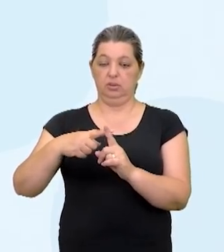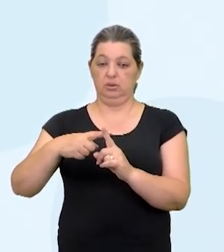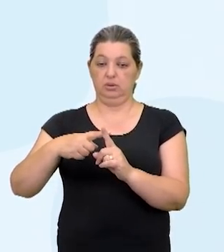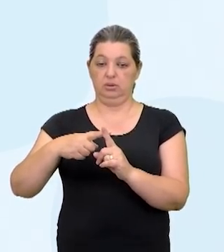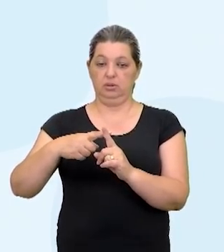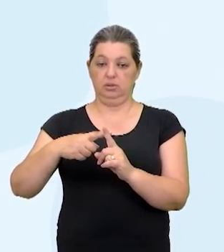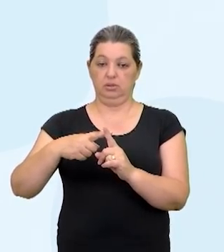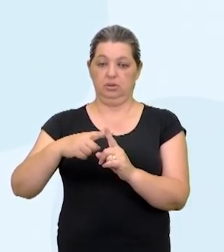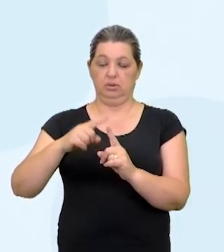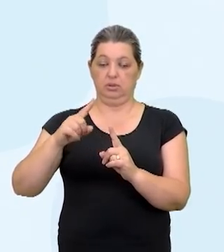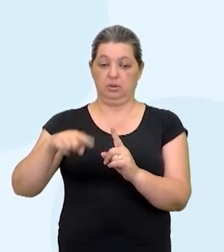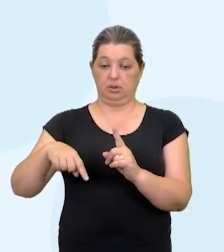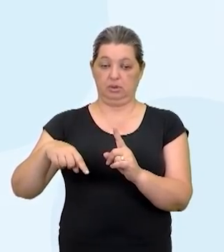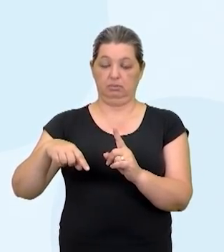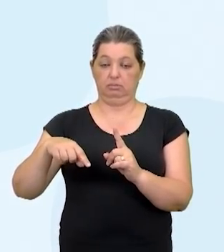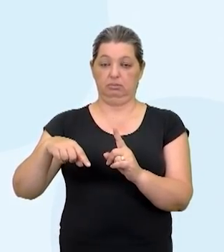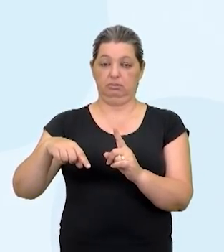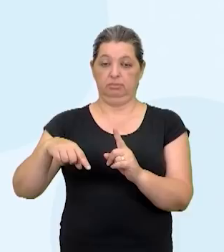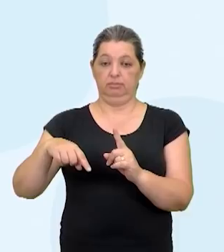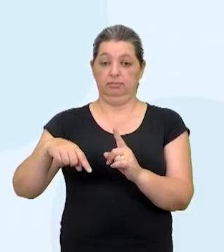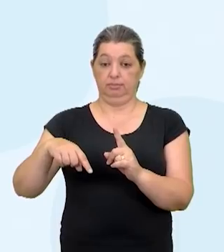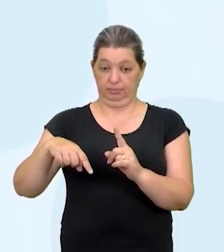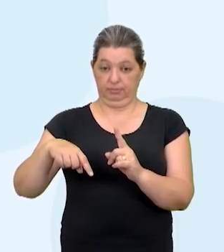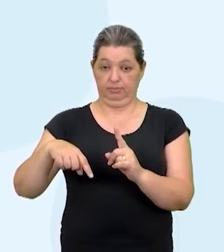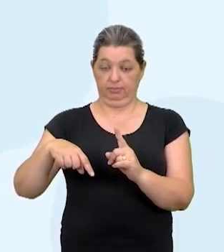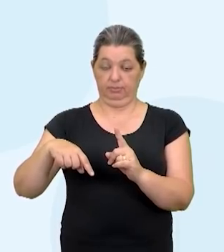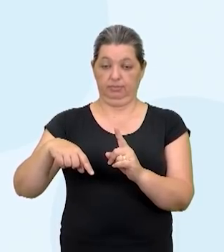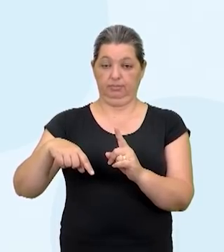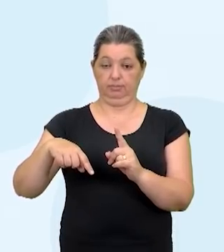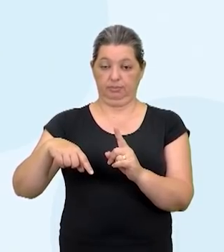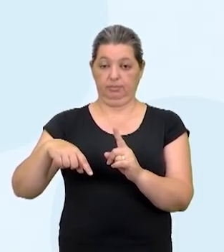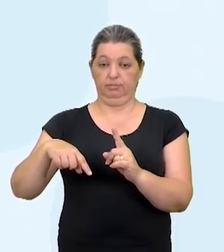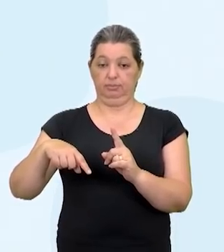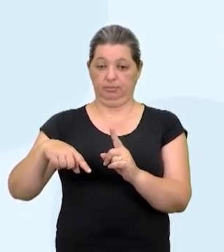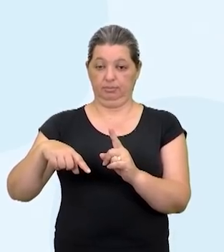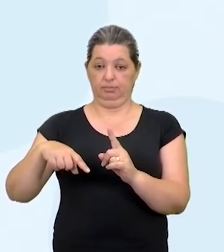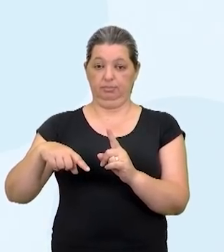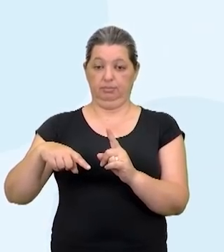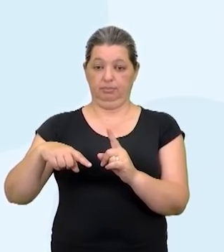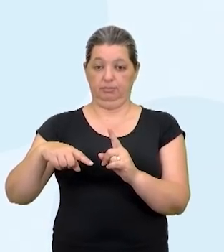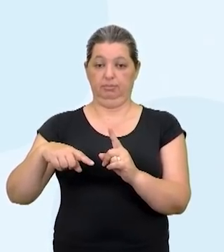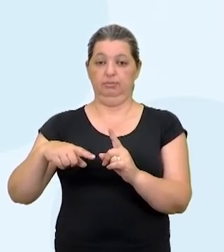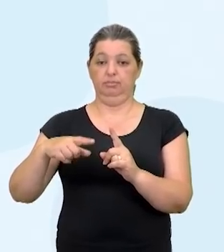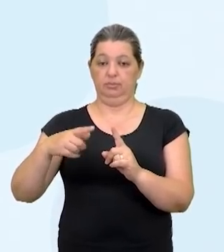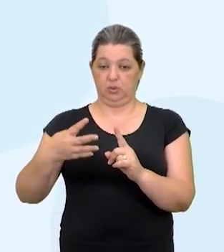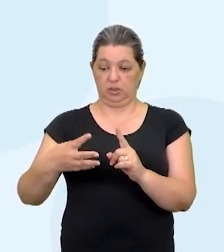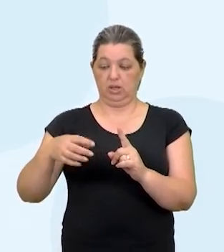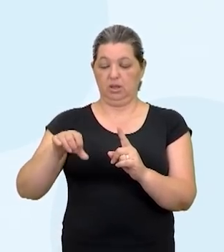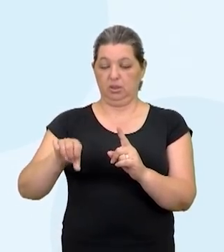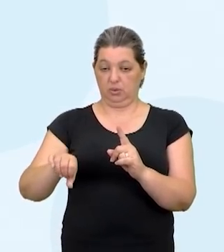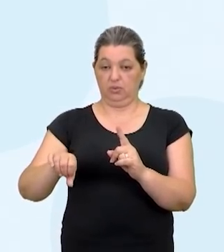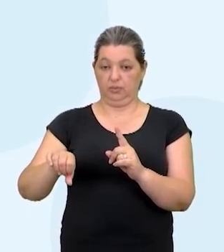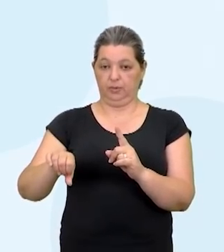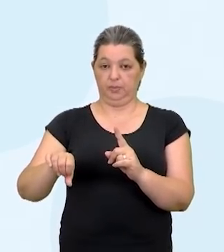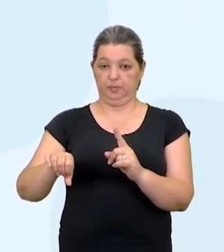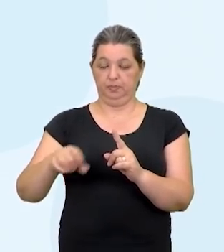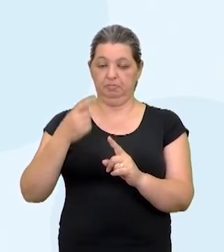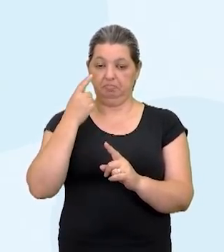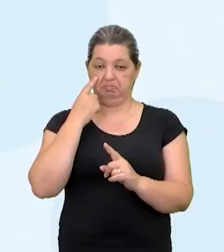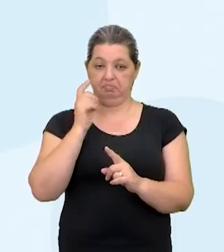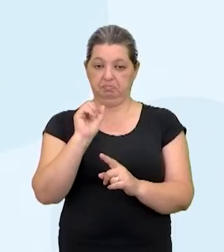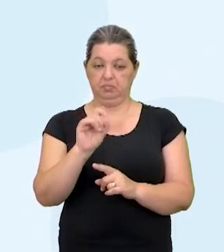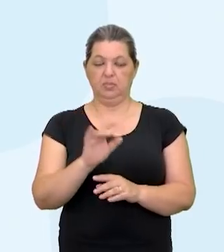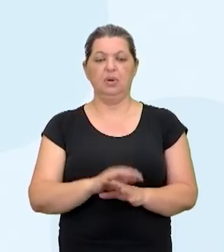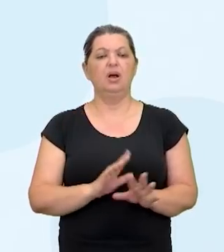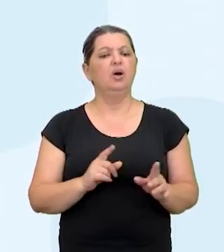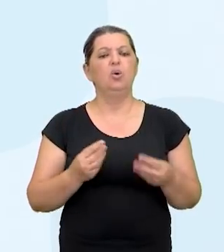elevado ao quadrado. 7 elevado ao quadrado, 7 vezes 7. Quanto que é 7 vezes 7? 49. Tá, professora. E